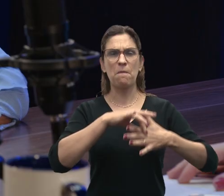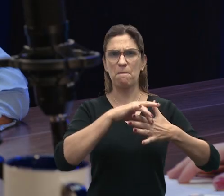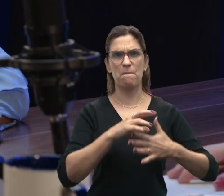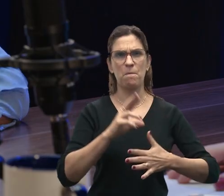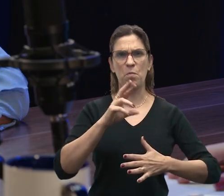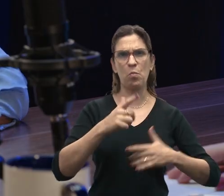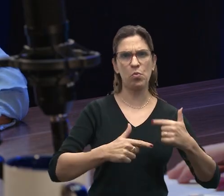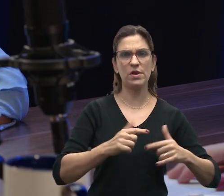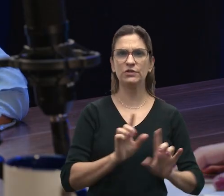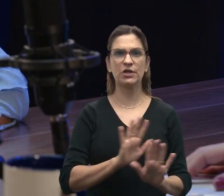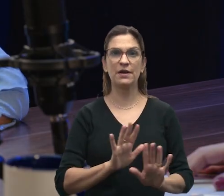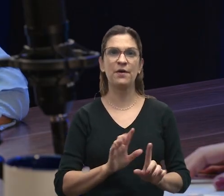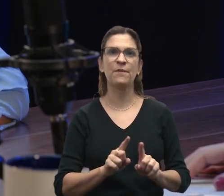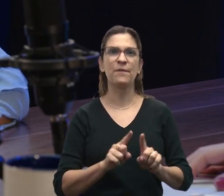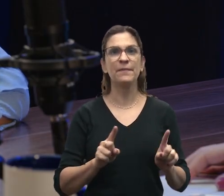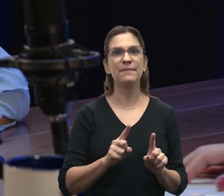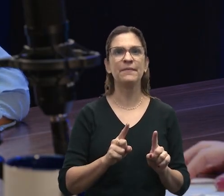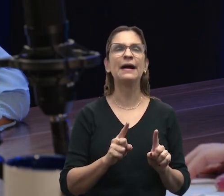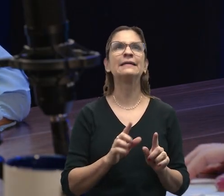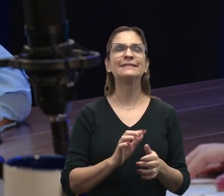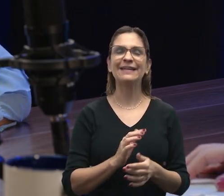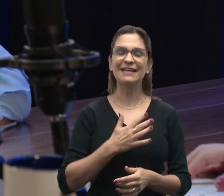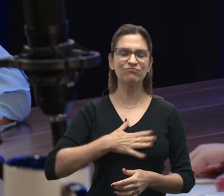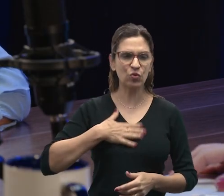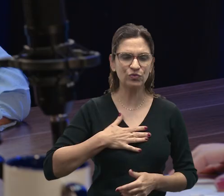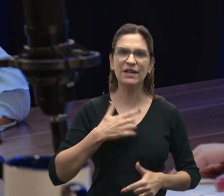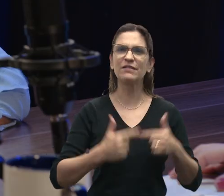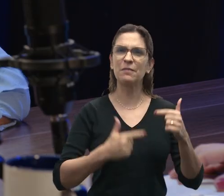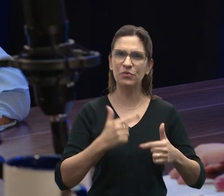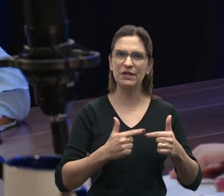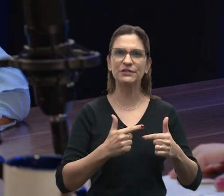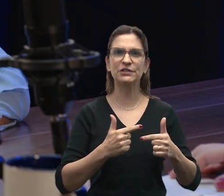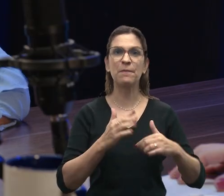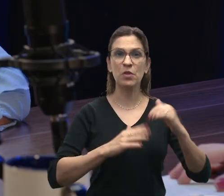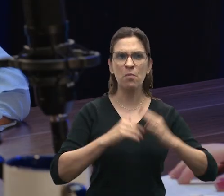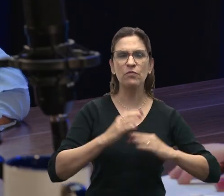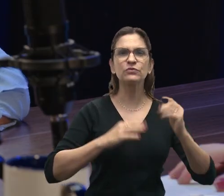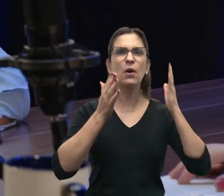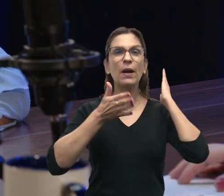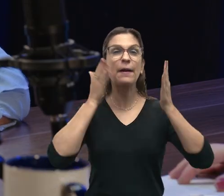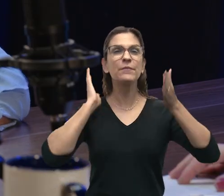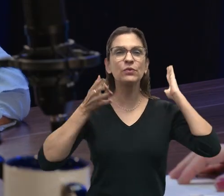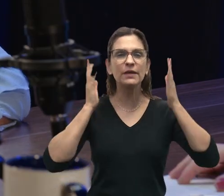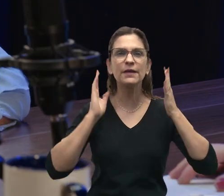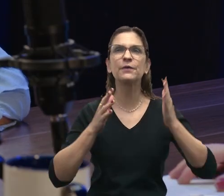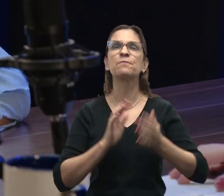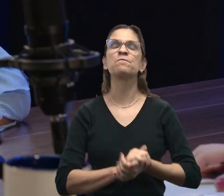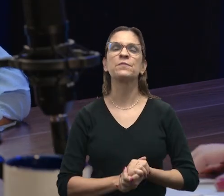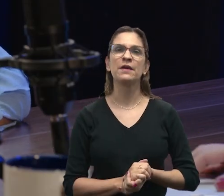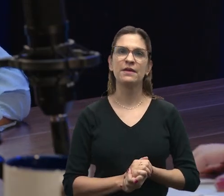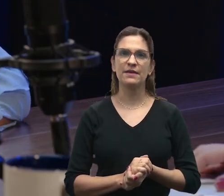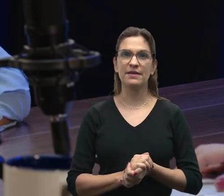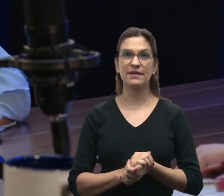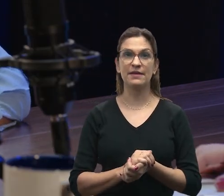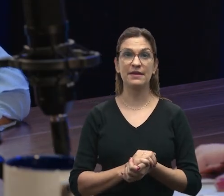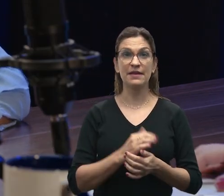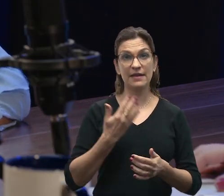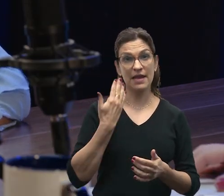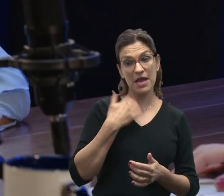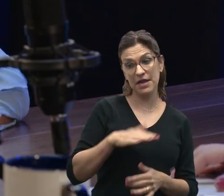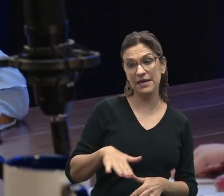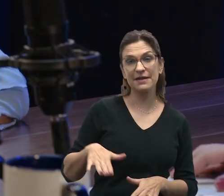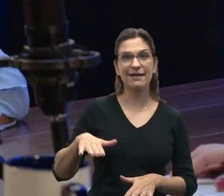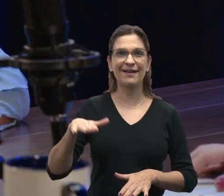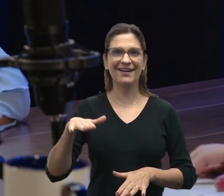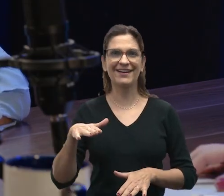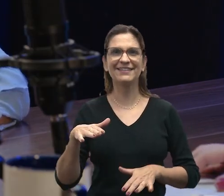caminhoneiro, mas ele sempre gostou muito de política, né? E aí, desde pequenininha, a gente sempre foi estimulada à